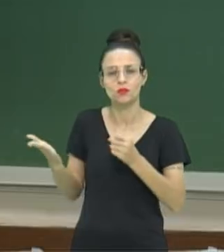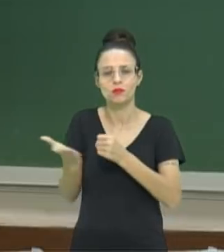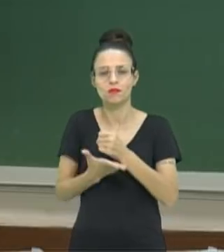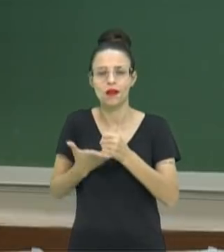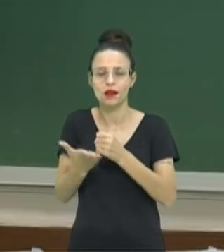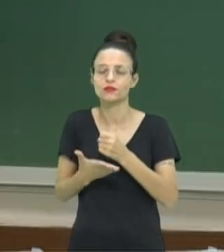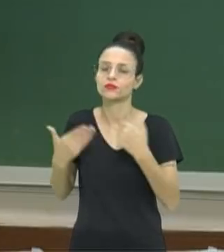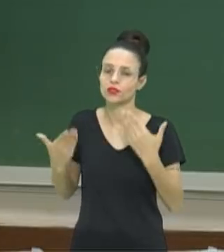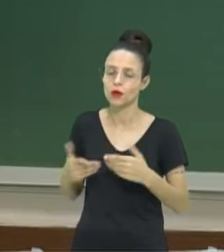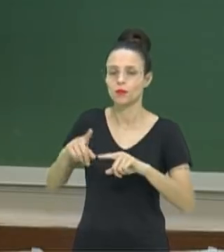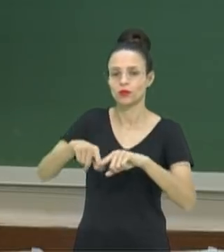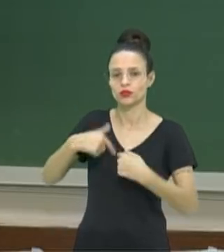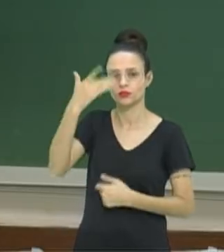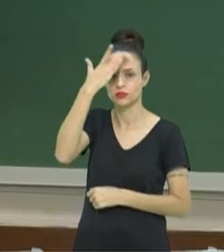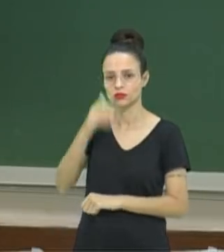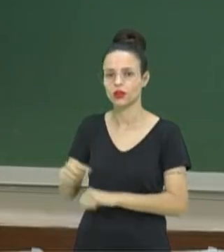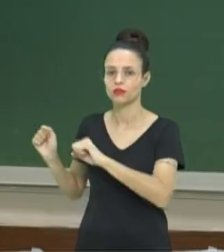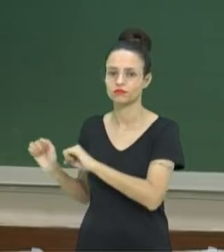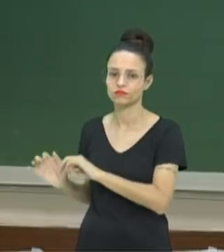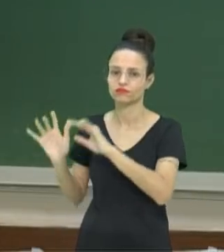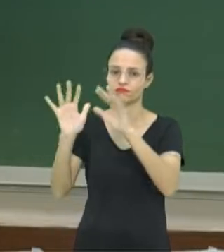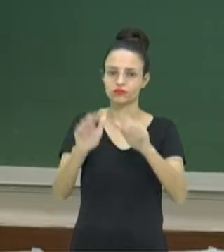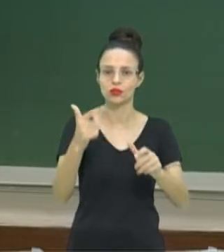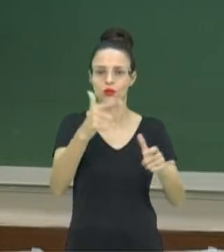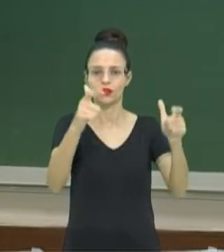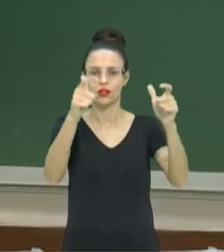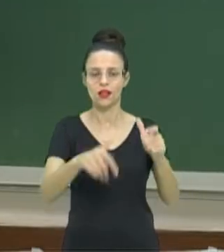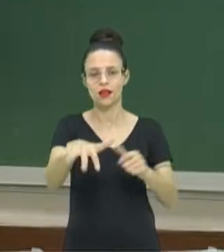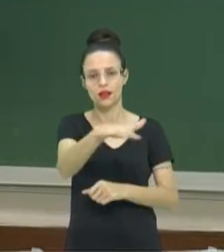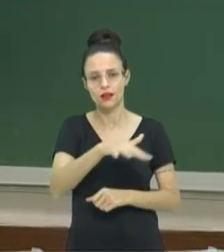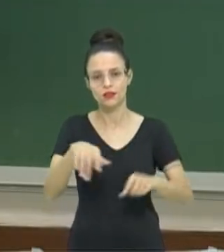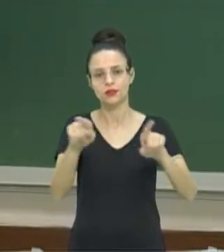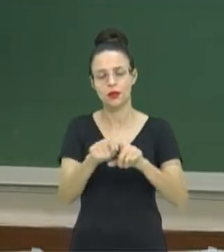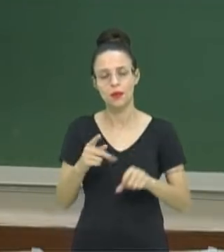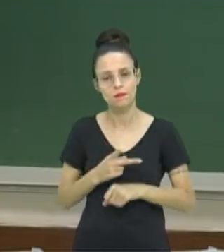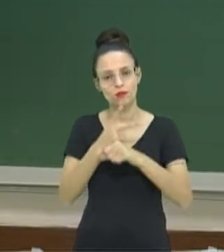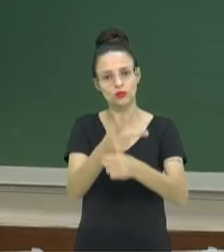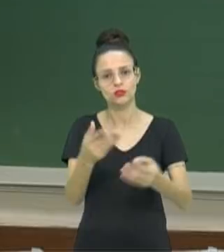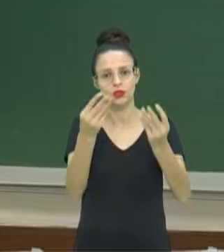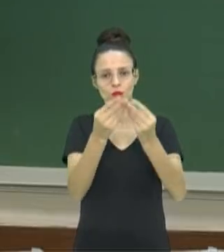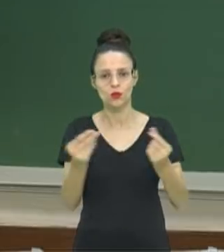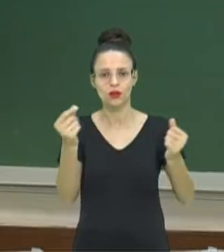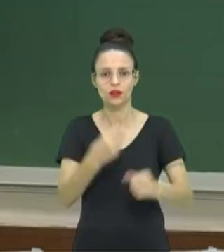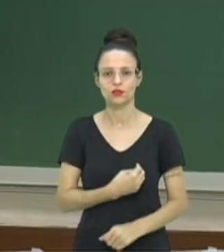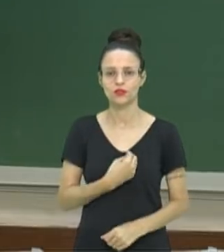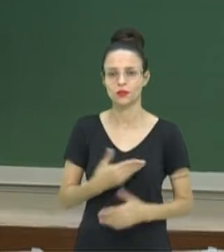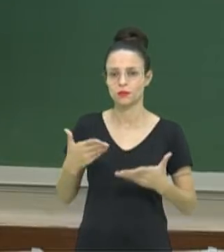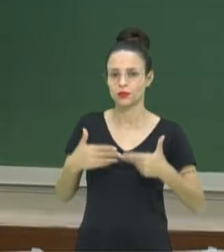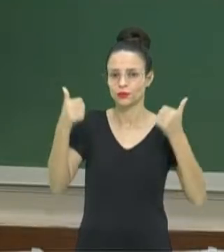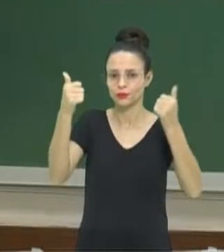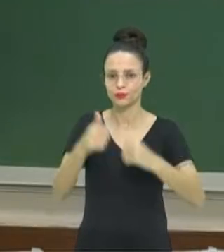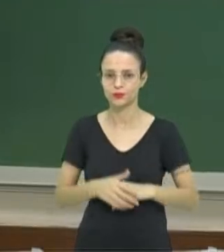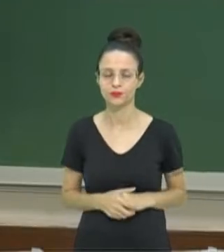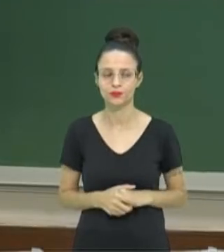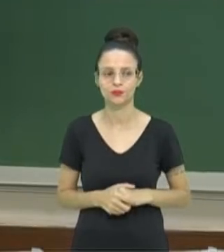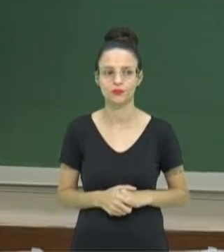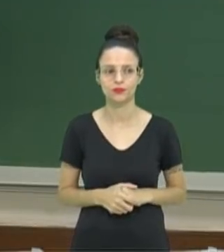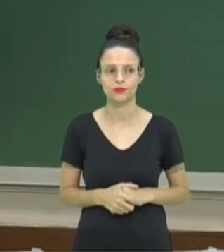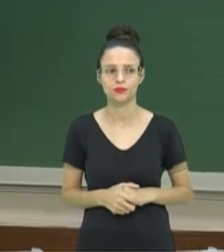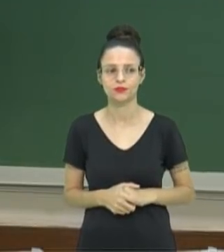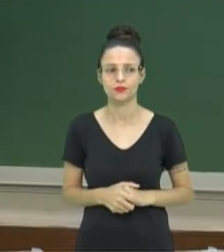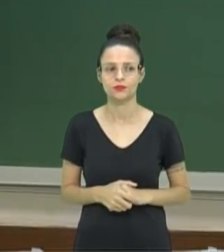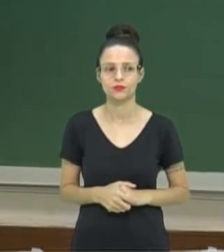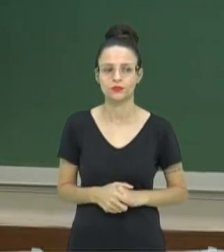básicos, então as pessoas acabavam migrando para outras áreas também em busca de qualidade de vida, certo?